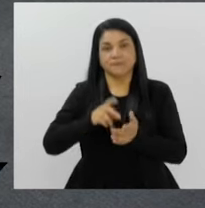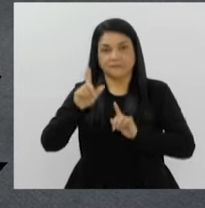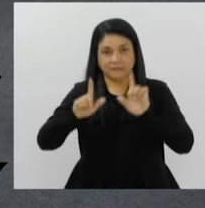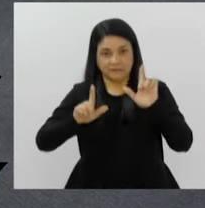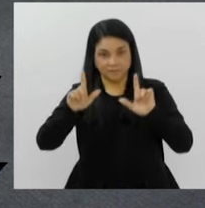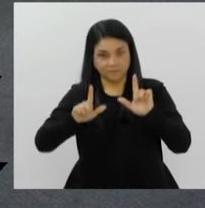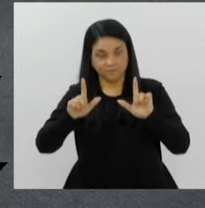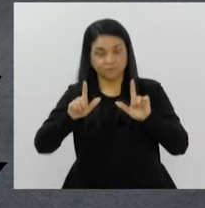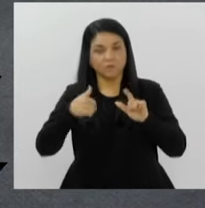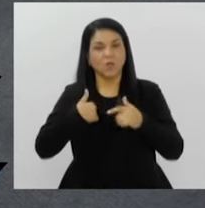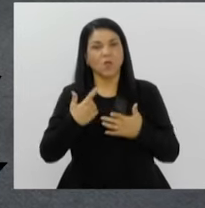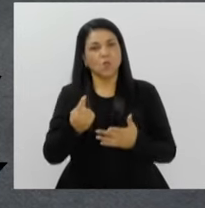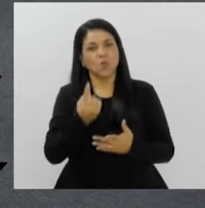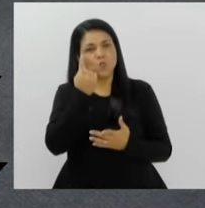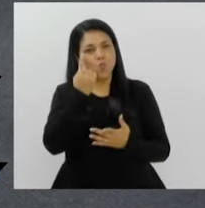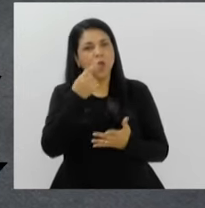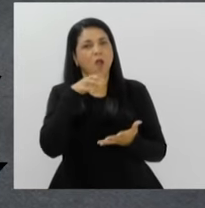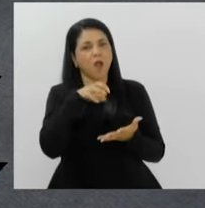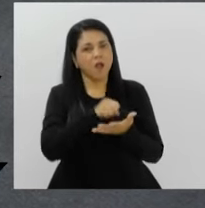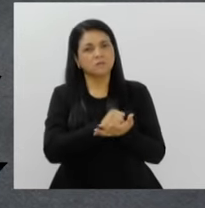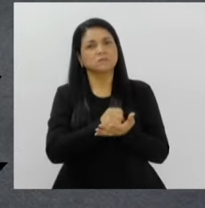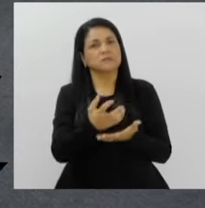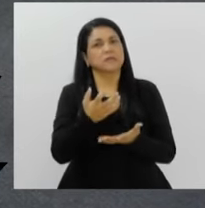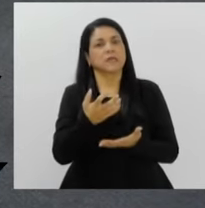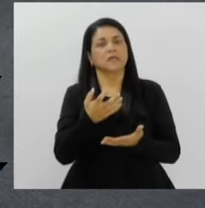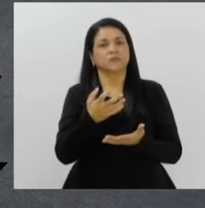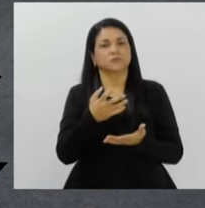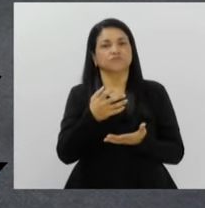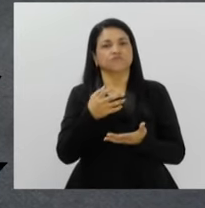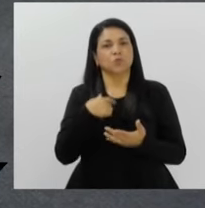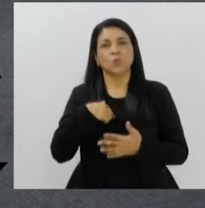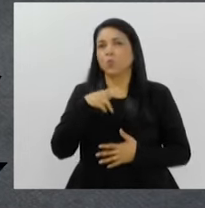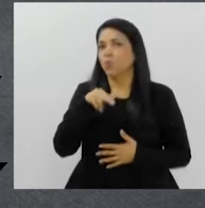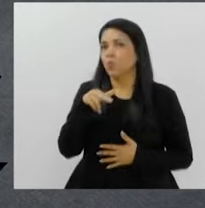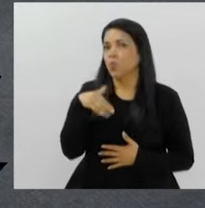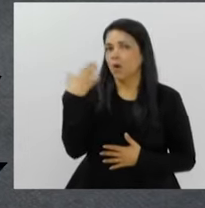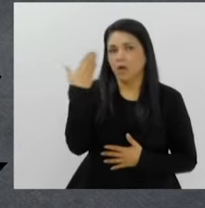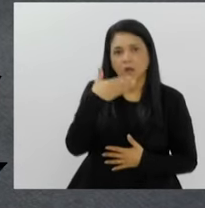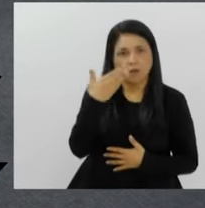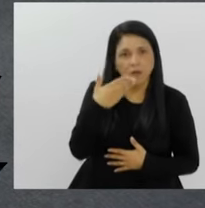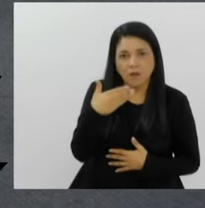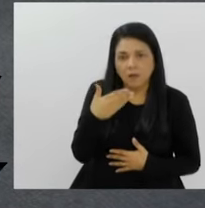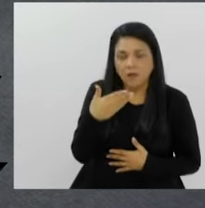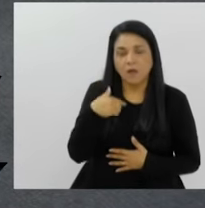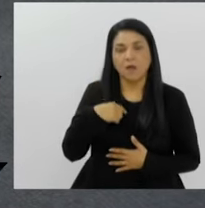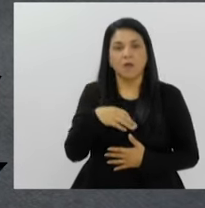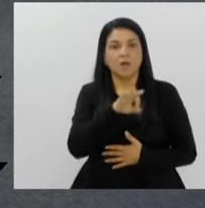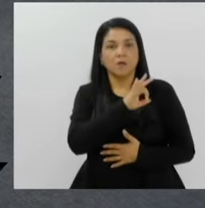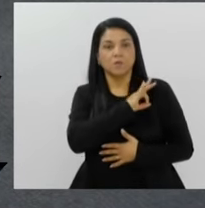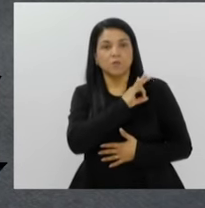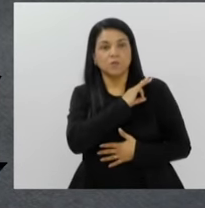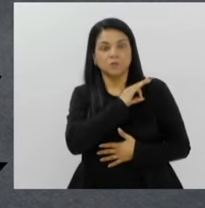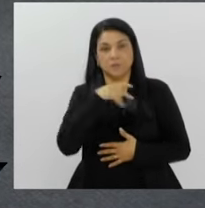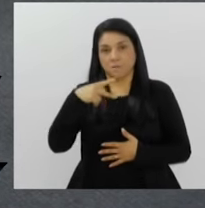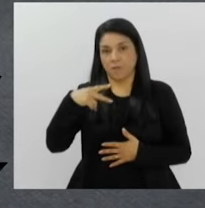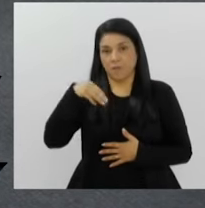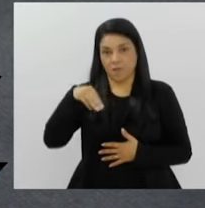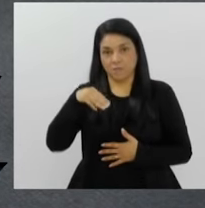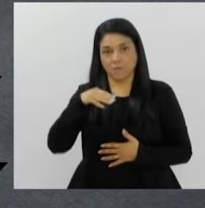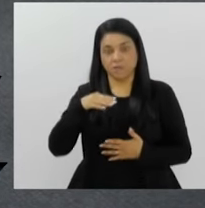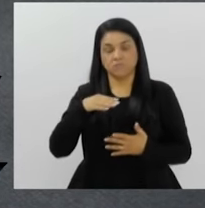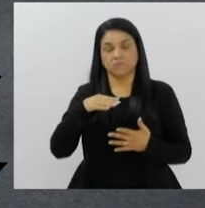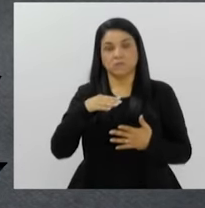queria registrar que eu jamais tinha visto, que a Polícia Militar ia se retirar